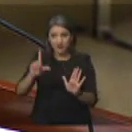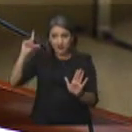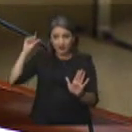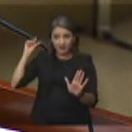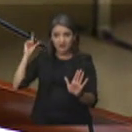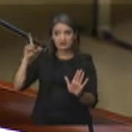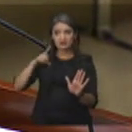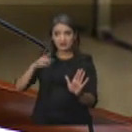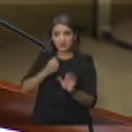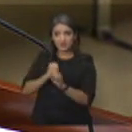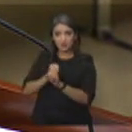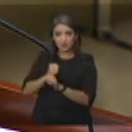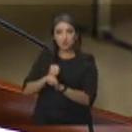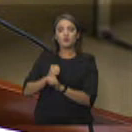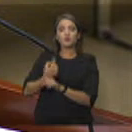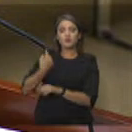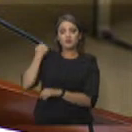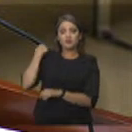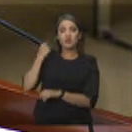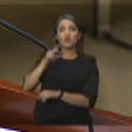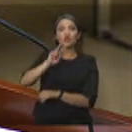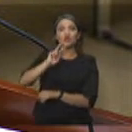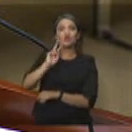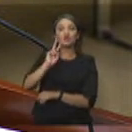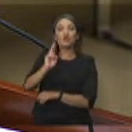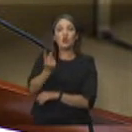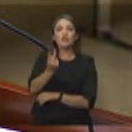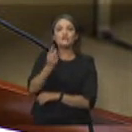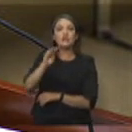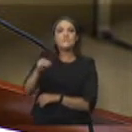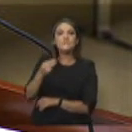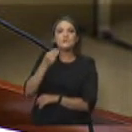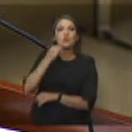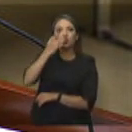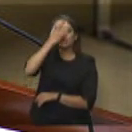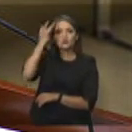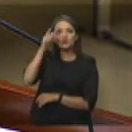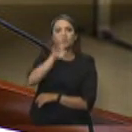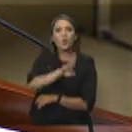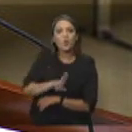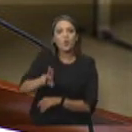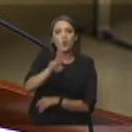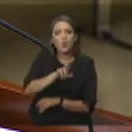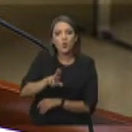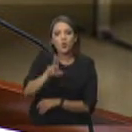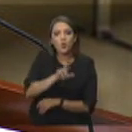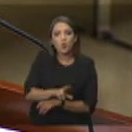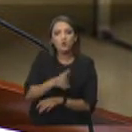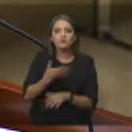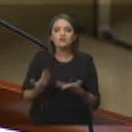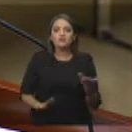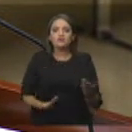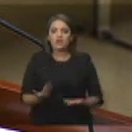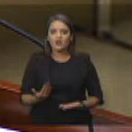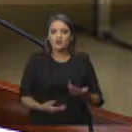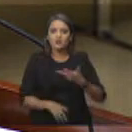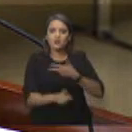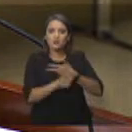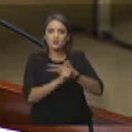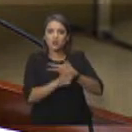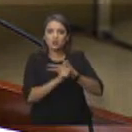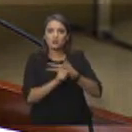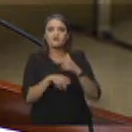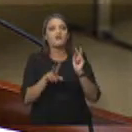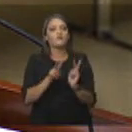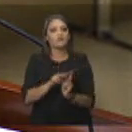2019, apenas 2 milhões de usuários utilizavam os serviços do Poder Executivo Federal de maneira